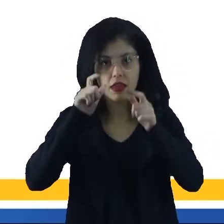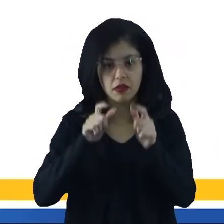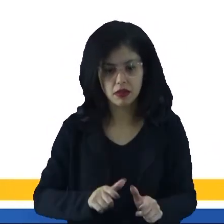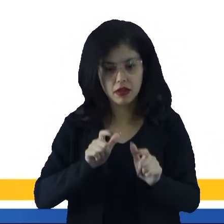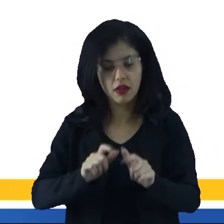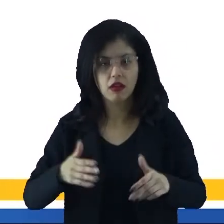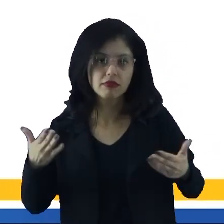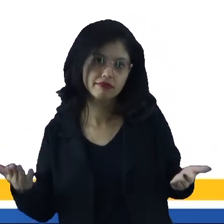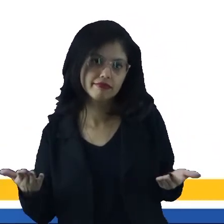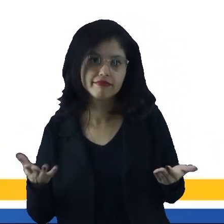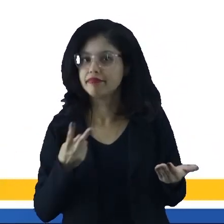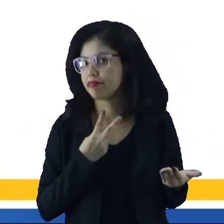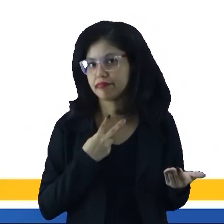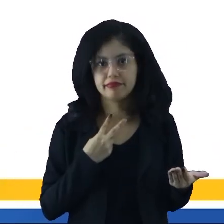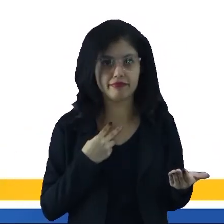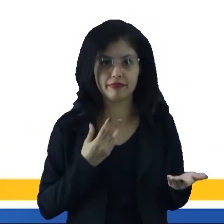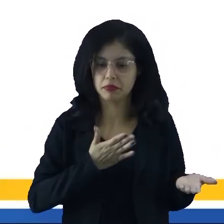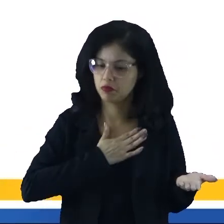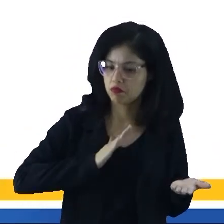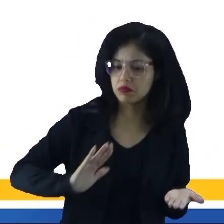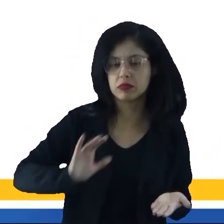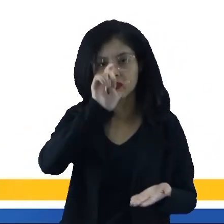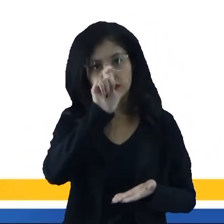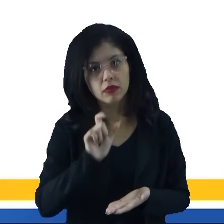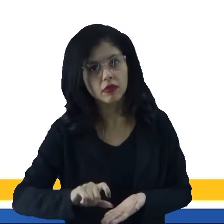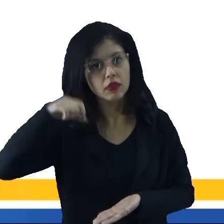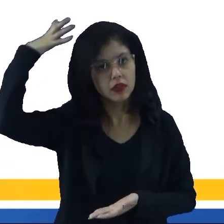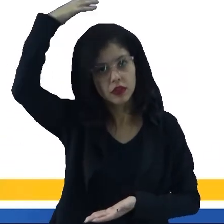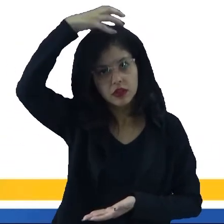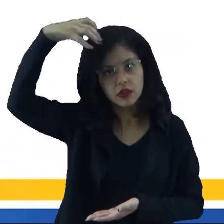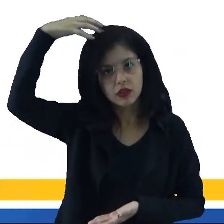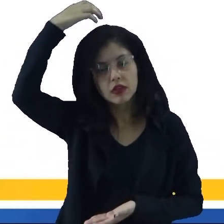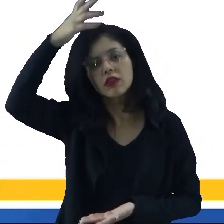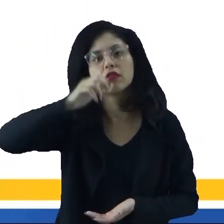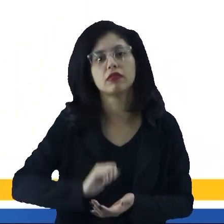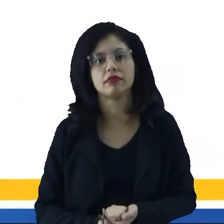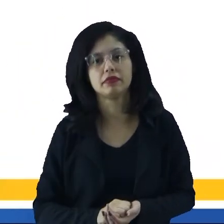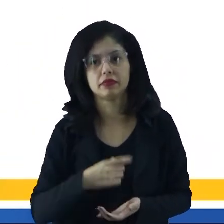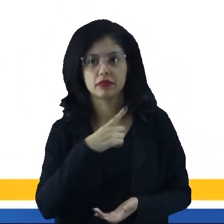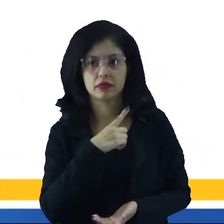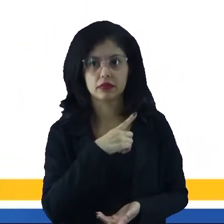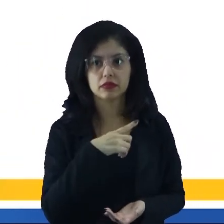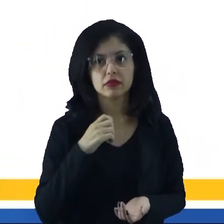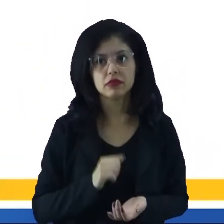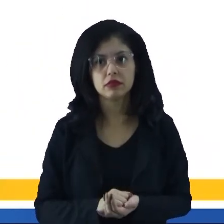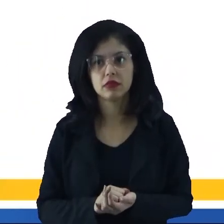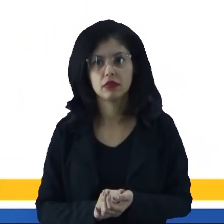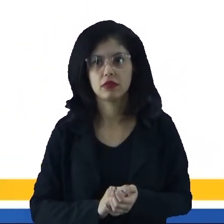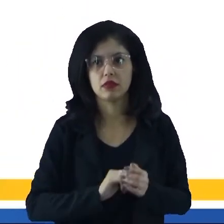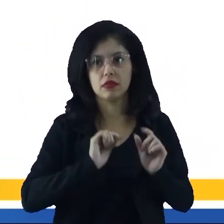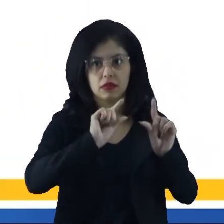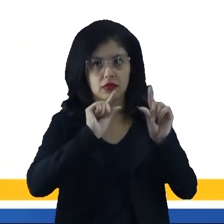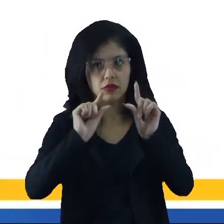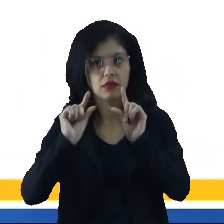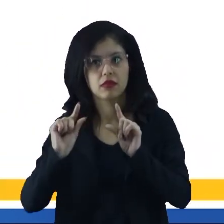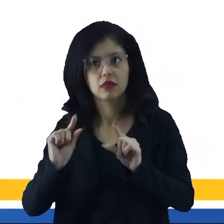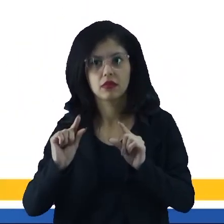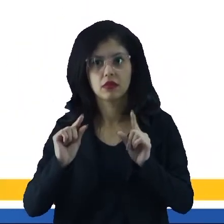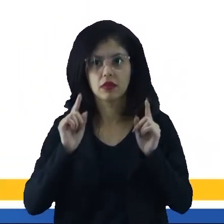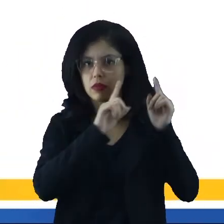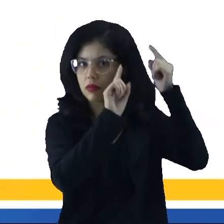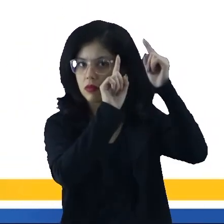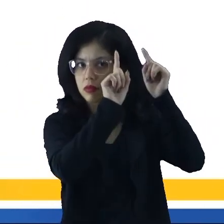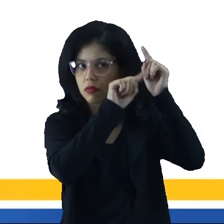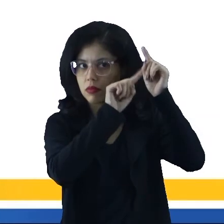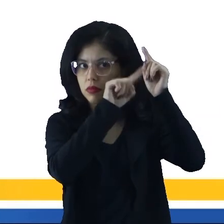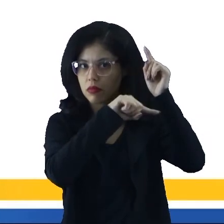espaço, o Cascão. Então, por isso que o personagem, se você observar aí na tirinha, tem esses tracinhos acompanhando a cabeça do